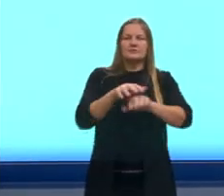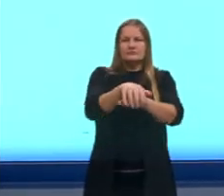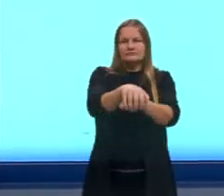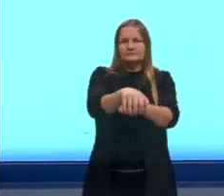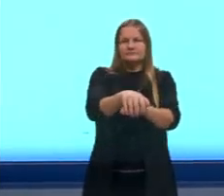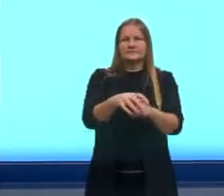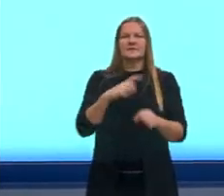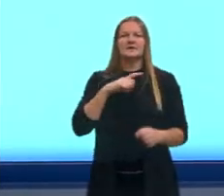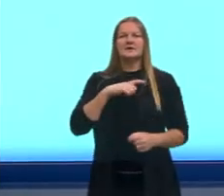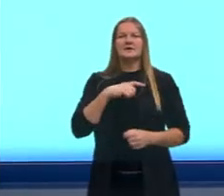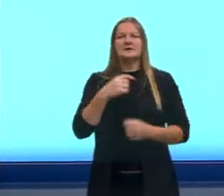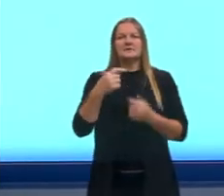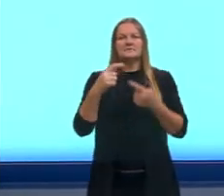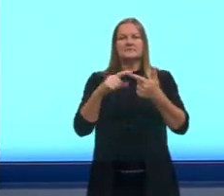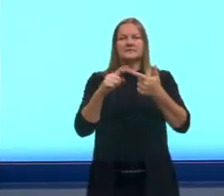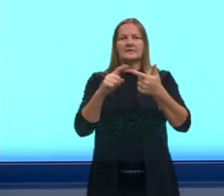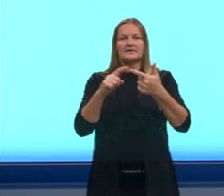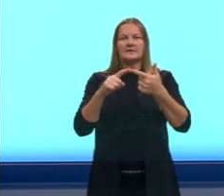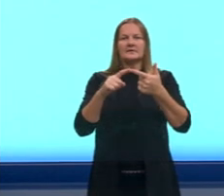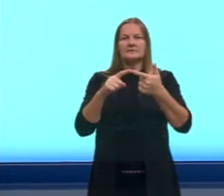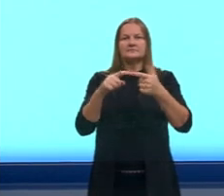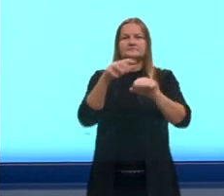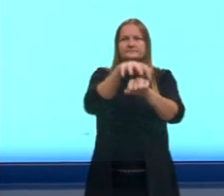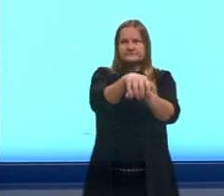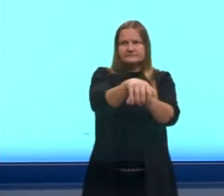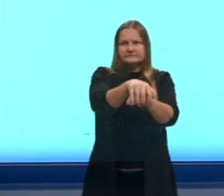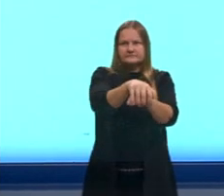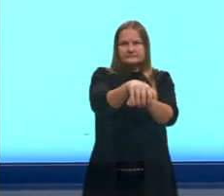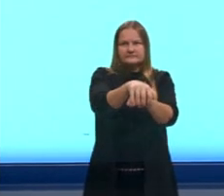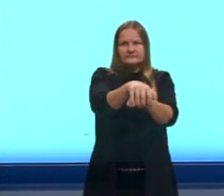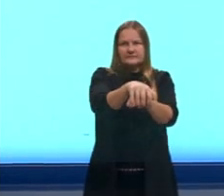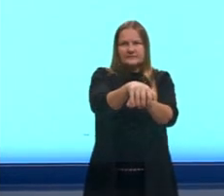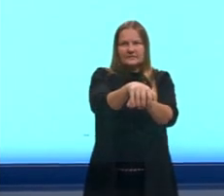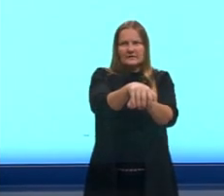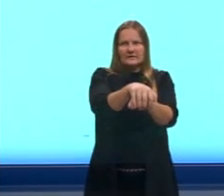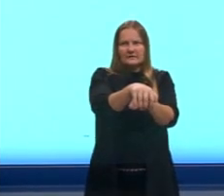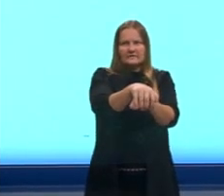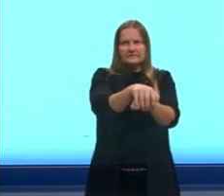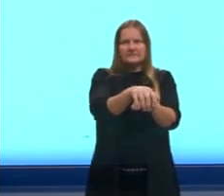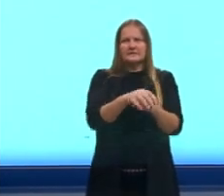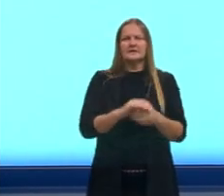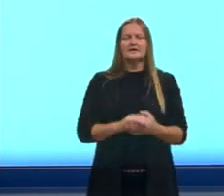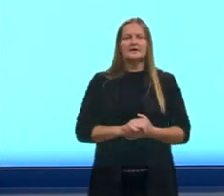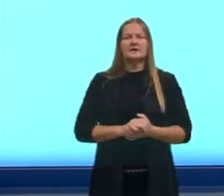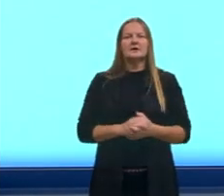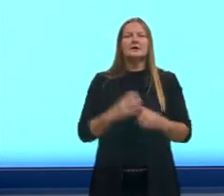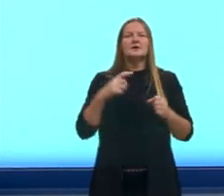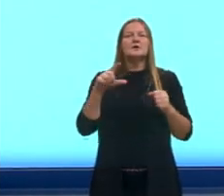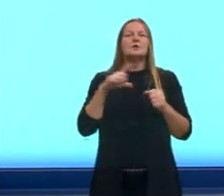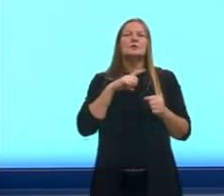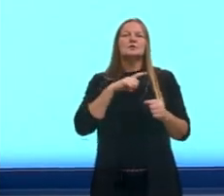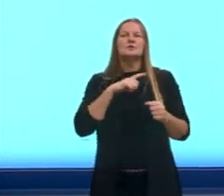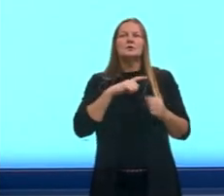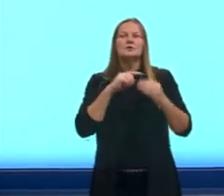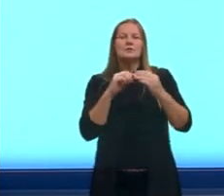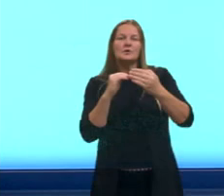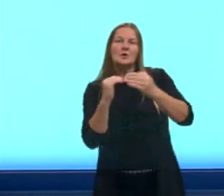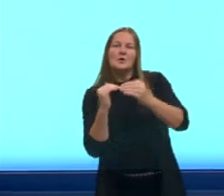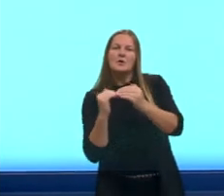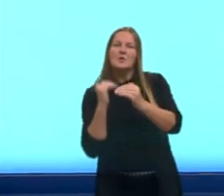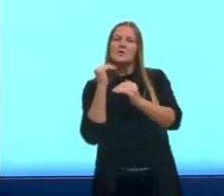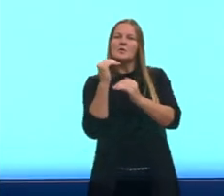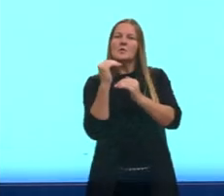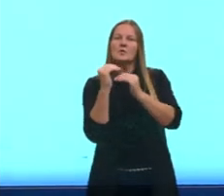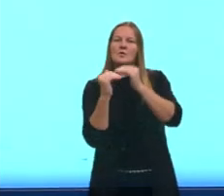temos o reino monera que fazem parte as eubactérias e arqueobactérias Ah pois por ordem de evolução